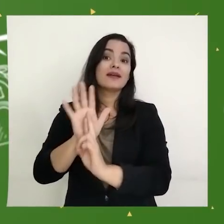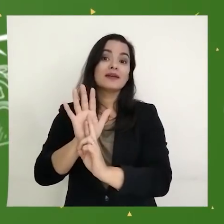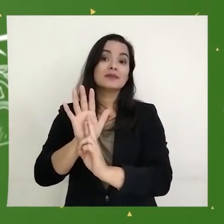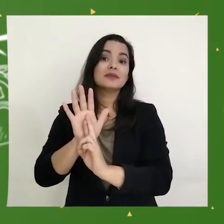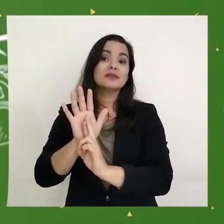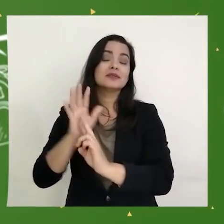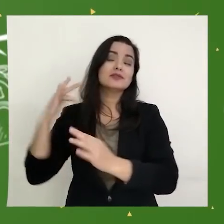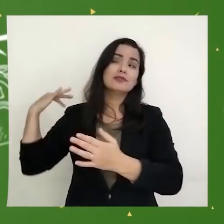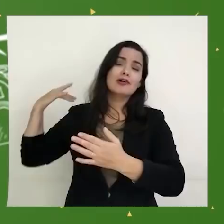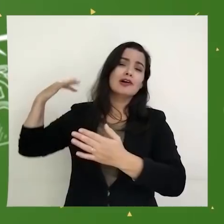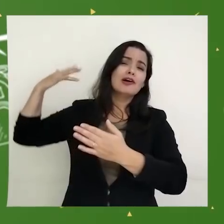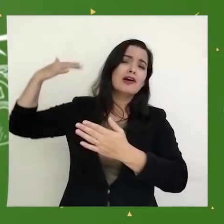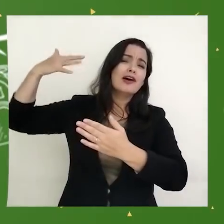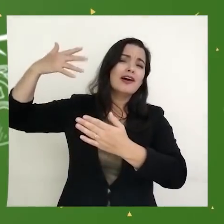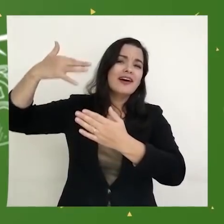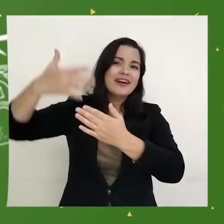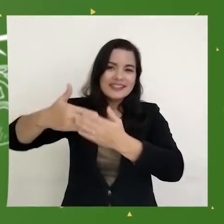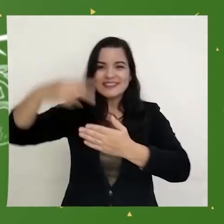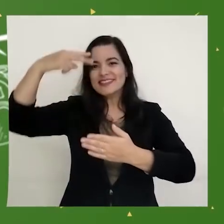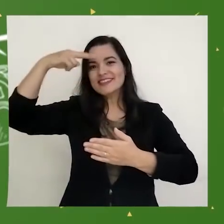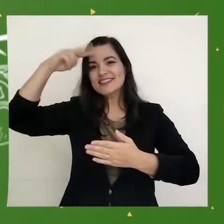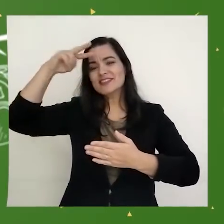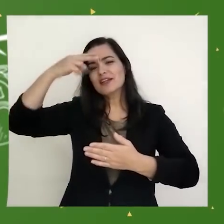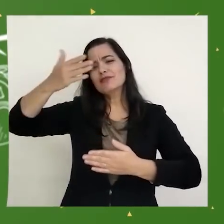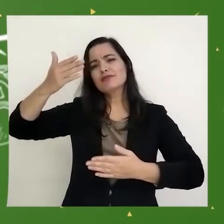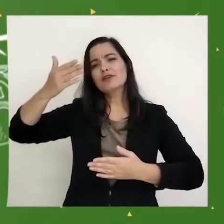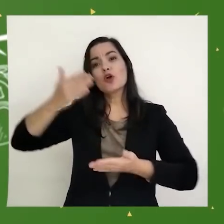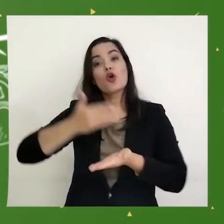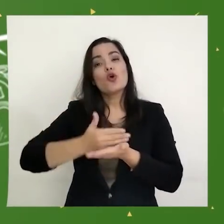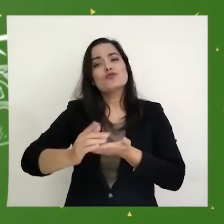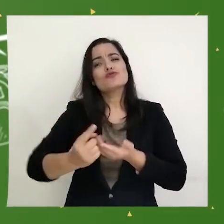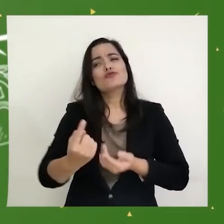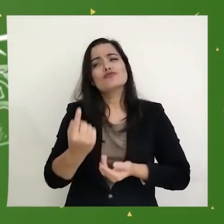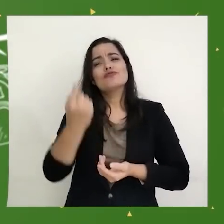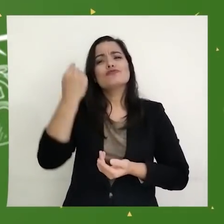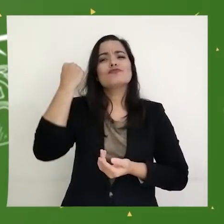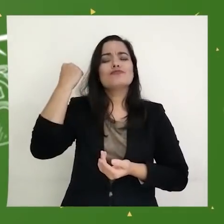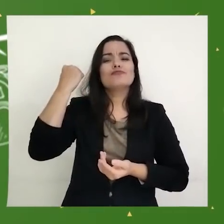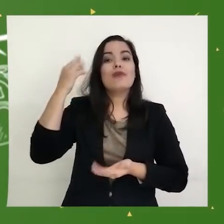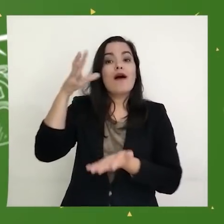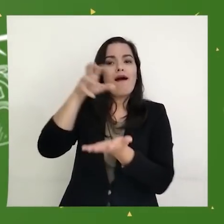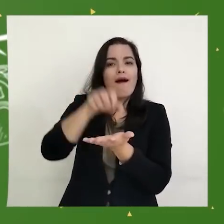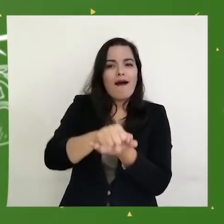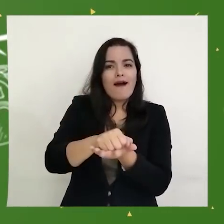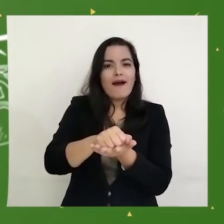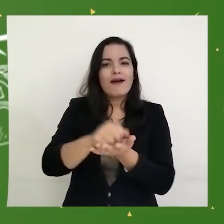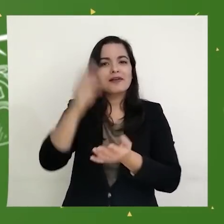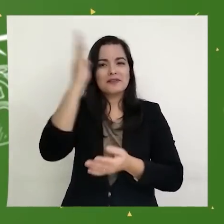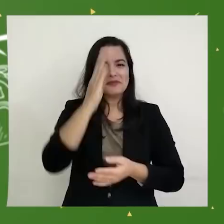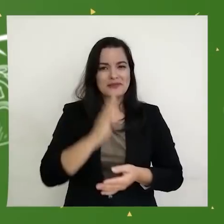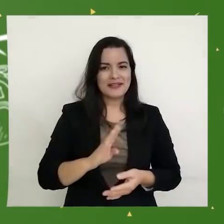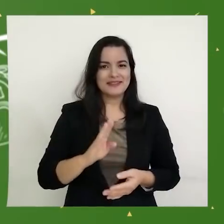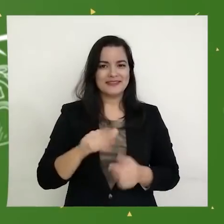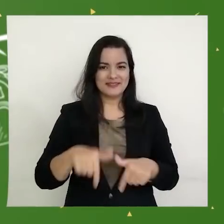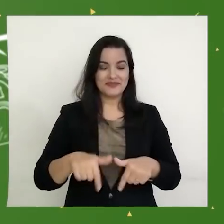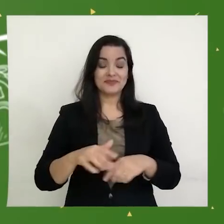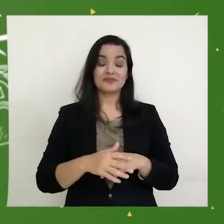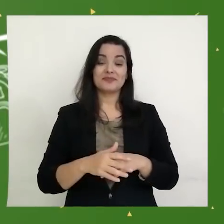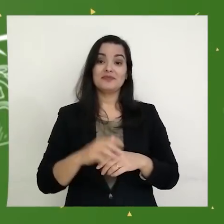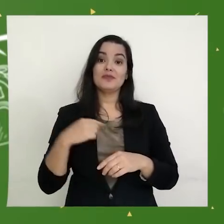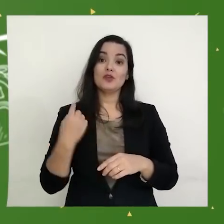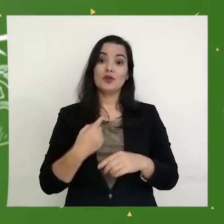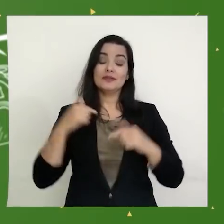histórico desde a época da colonização do Brasil. Não estamos aqui para mostrar e, em algumas